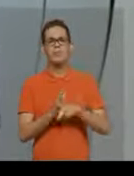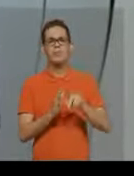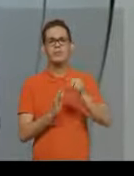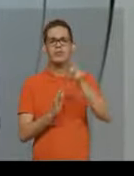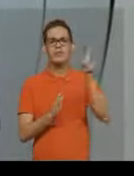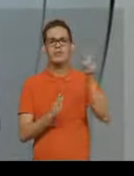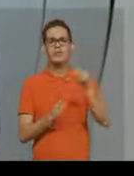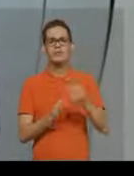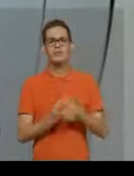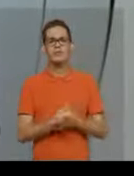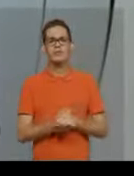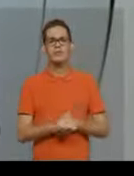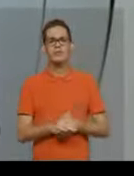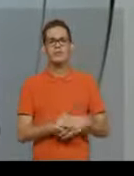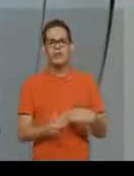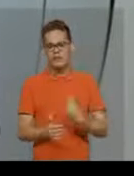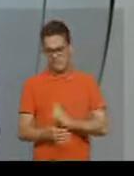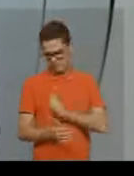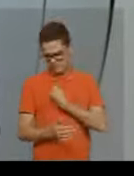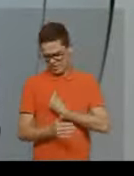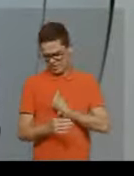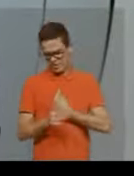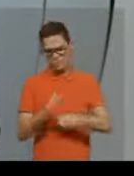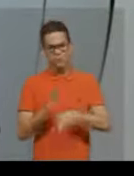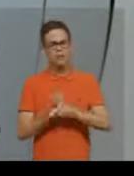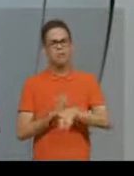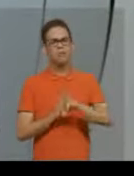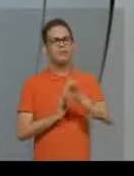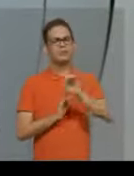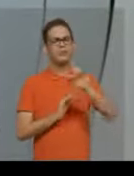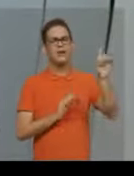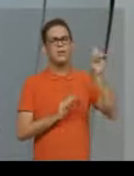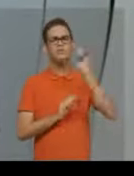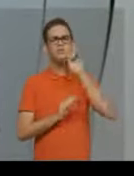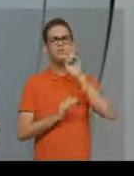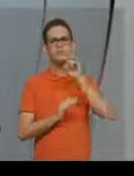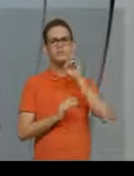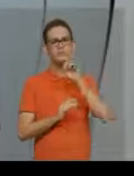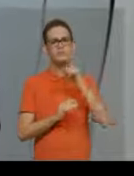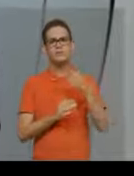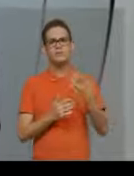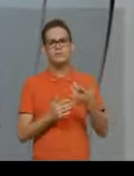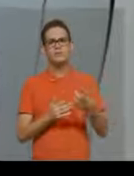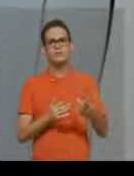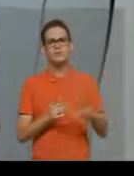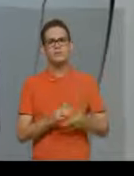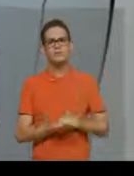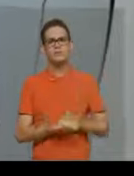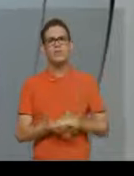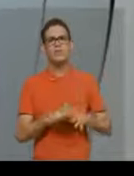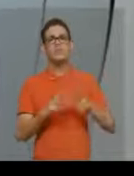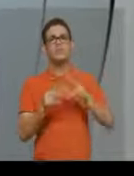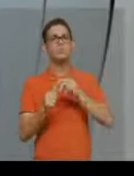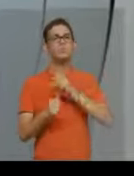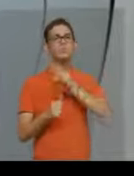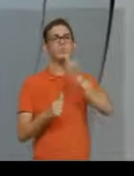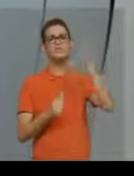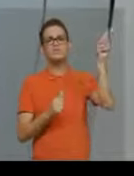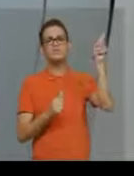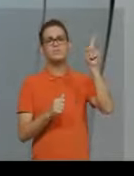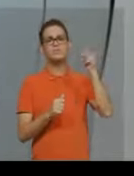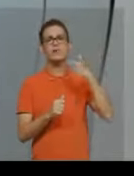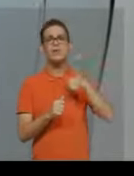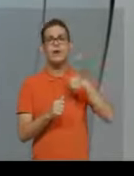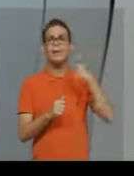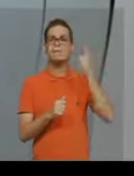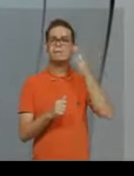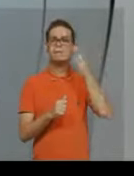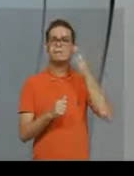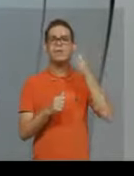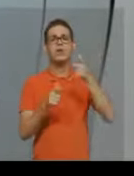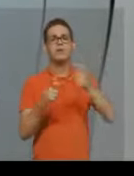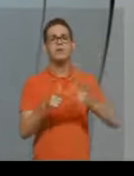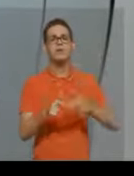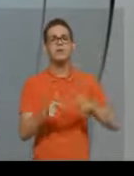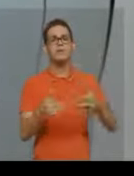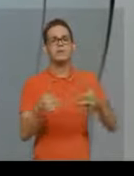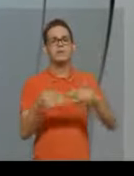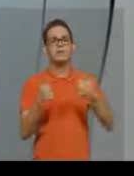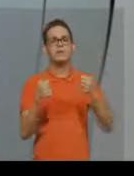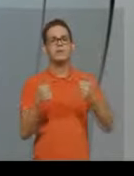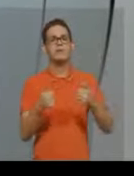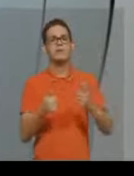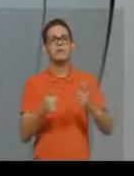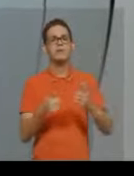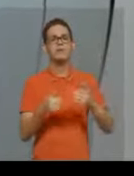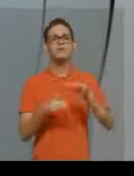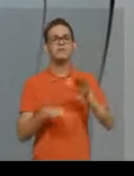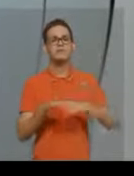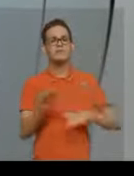um lugar que tinha muitas chances, muitas oportunidades, mas as pessoas achavam que tudo lá, a terra promissora, que então, às